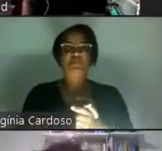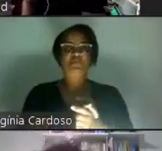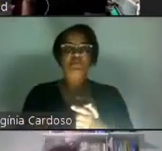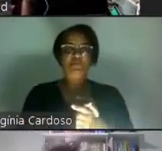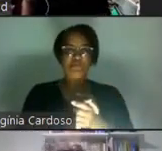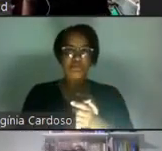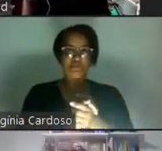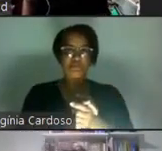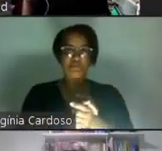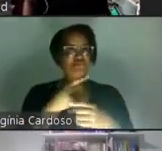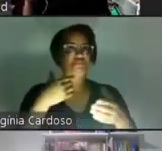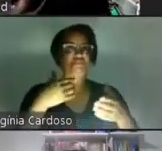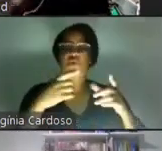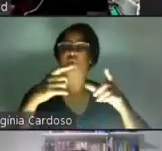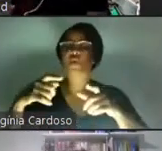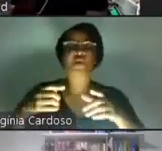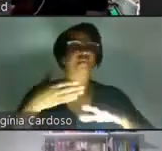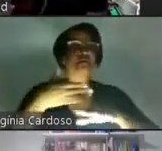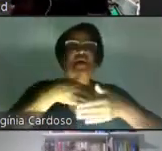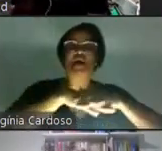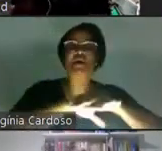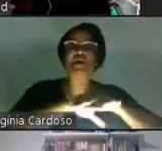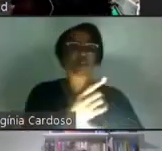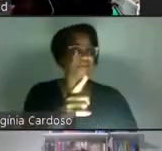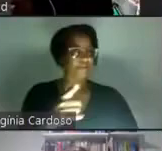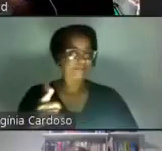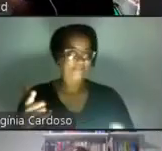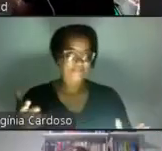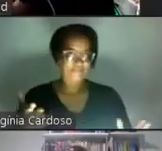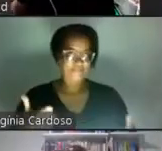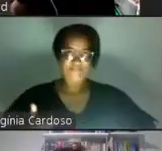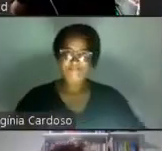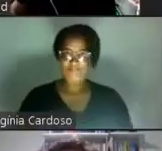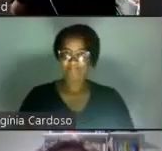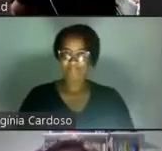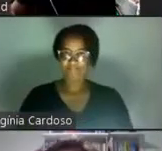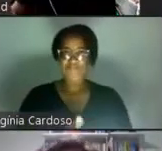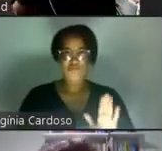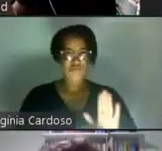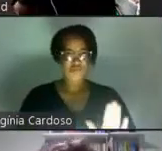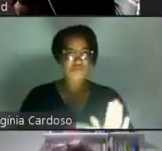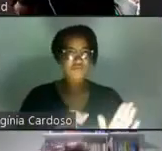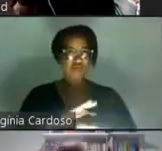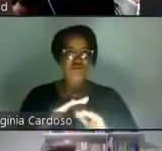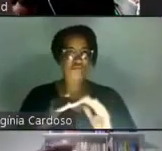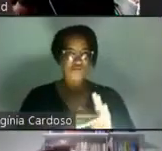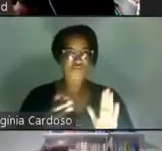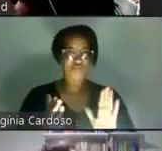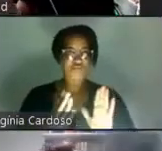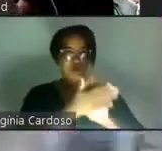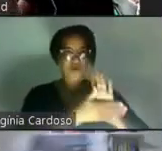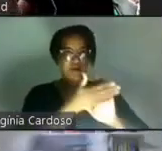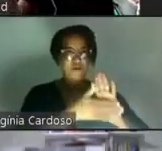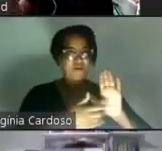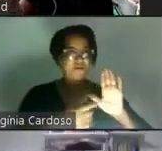não tem nem onde colocar lá. Quando sair da gráfica. Não cabe, vamos não. Mostrar para todo mundo a capa dos livros aí para sair o